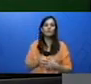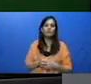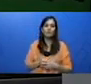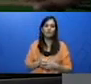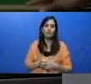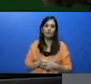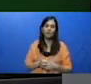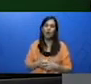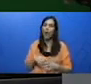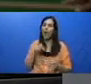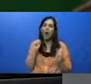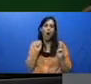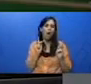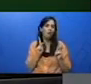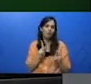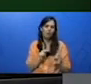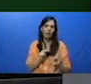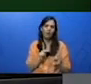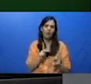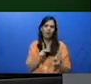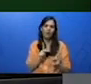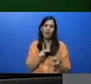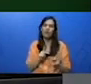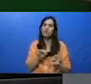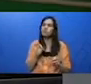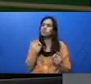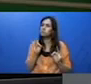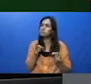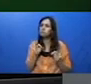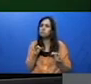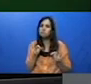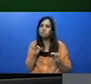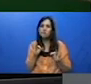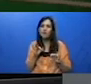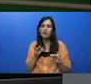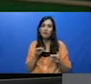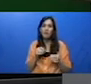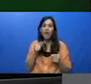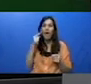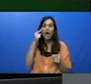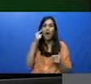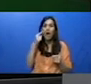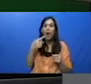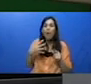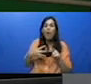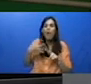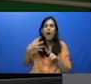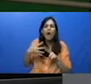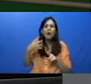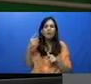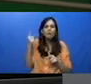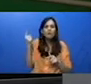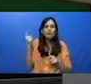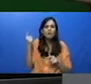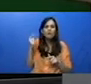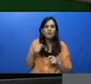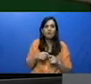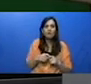Tudo ok. Lembra que a professora falou assim, ó, presta bastante atenção aqui na quarta jogada? Olha o que aconteceu aqui,